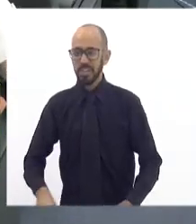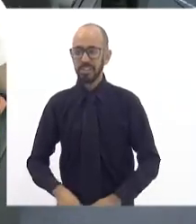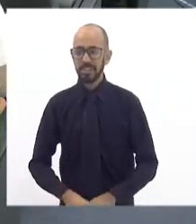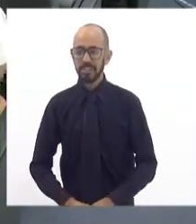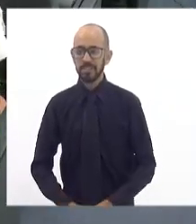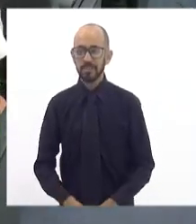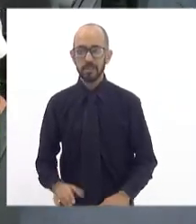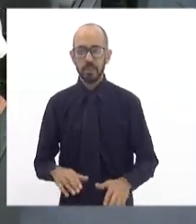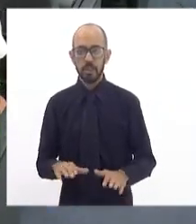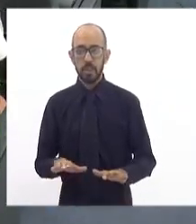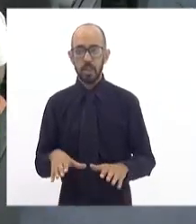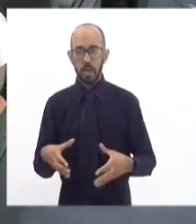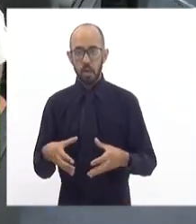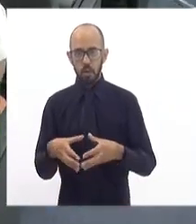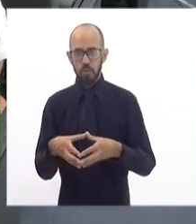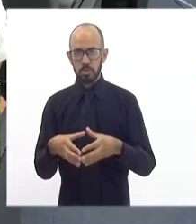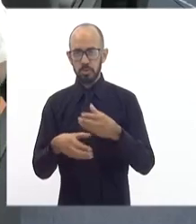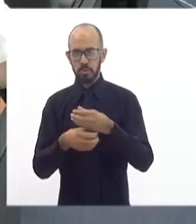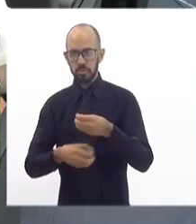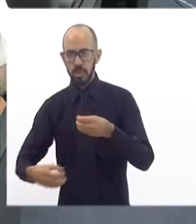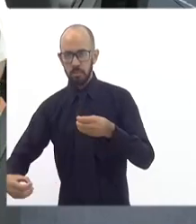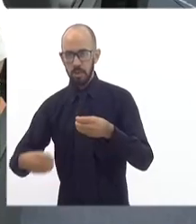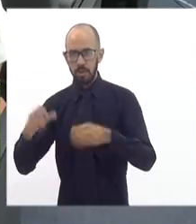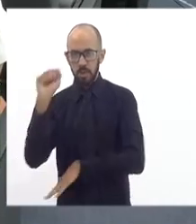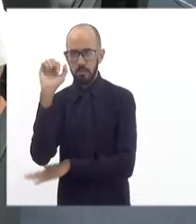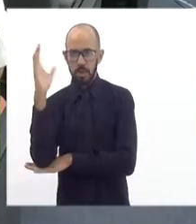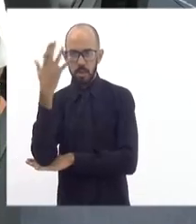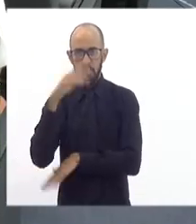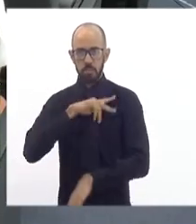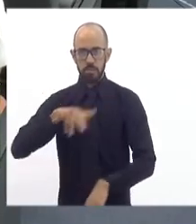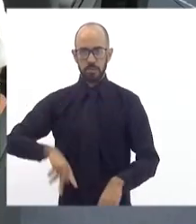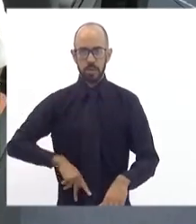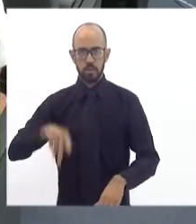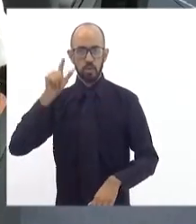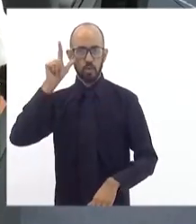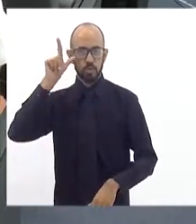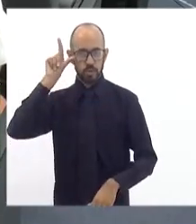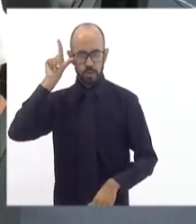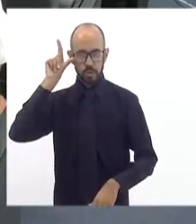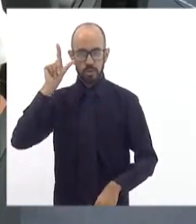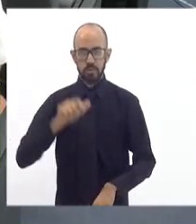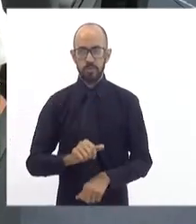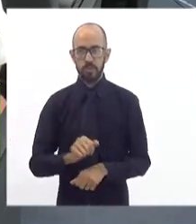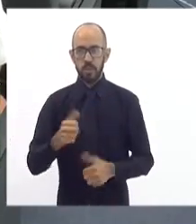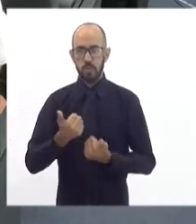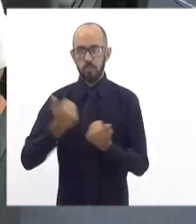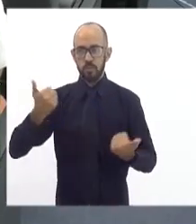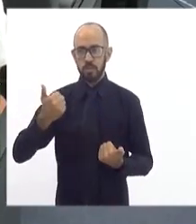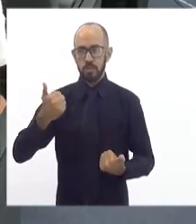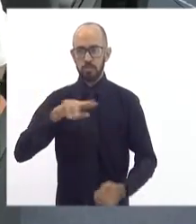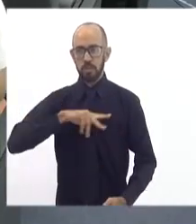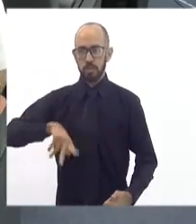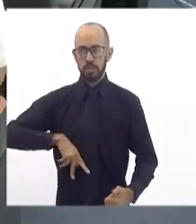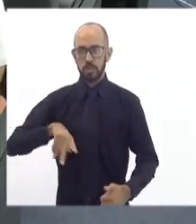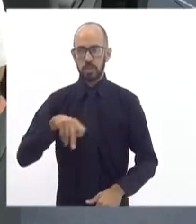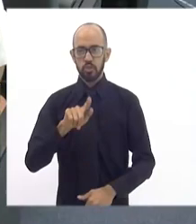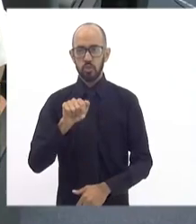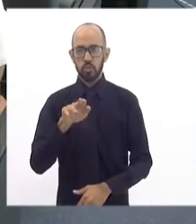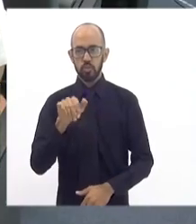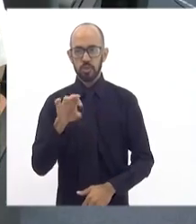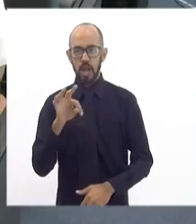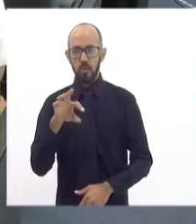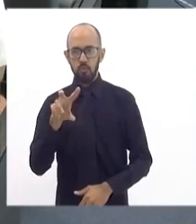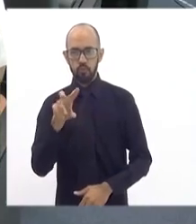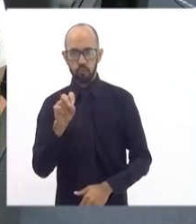as condições de saneamento ambiental Presidente Deputado a docinha o vice-presidente deputado Gustavo Smith que